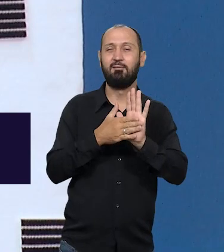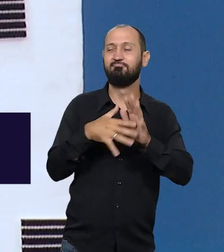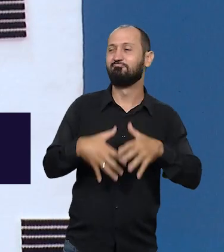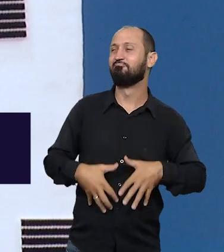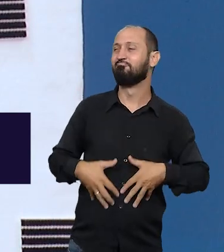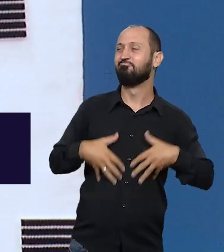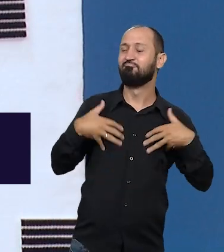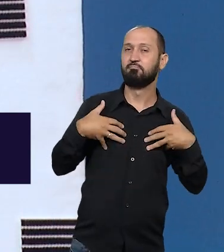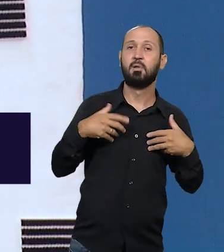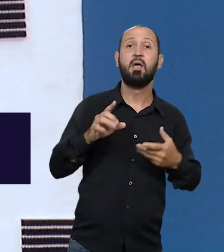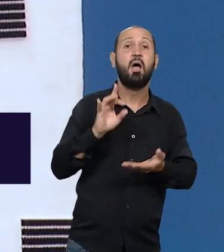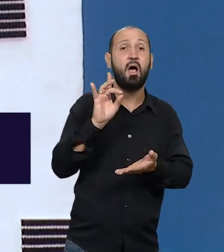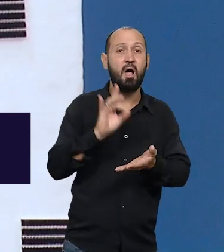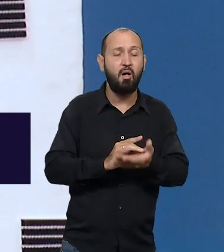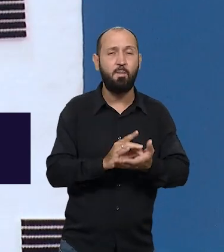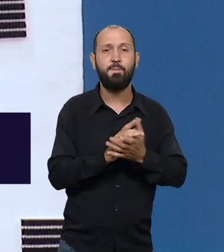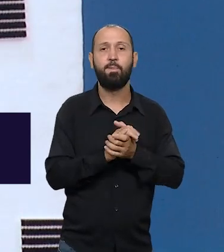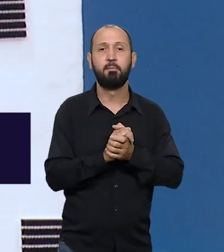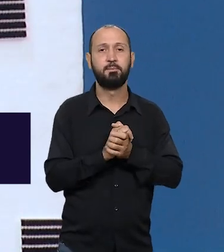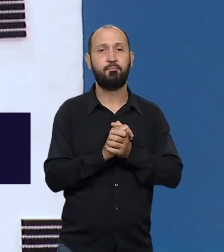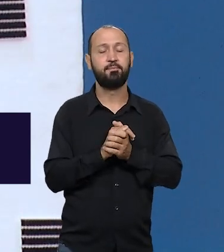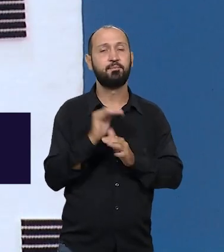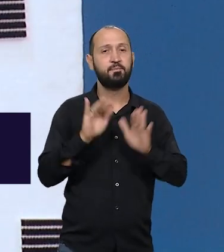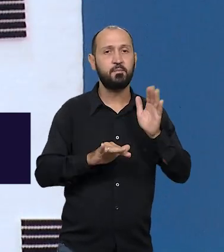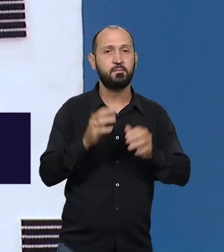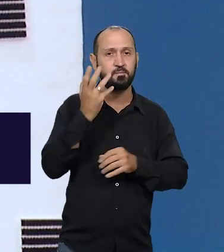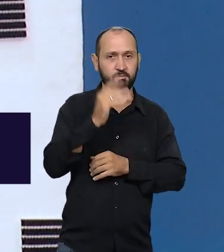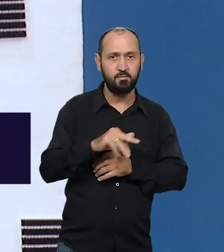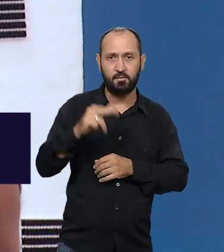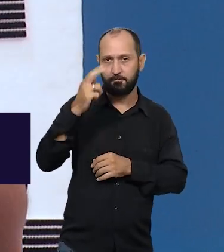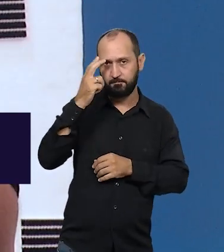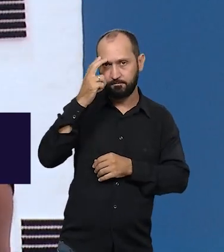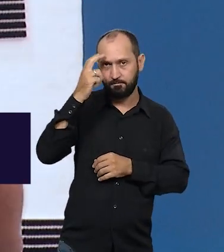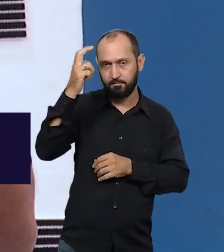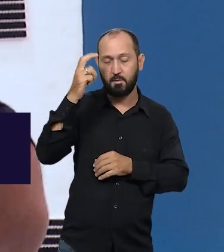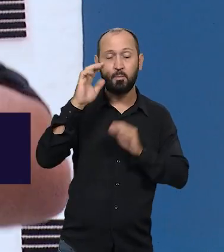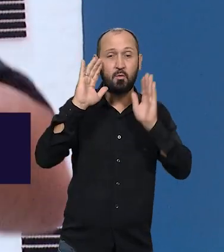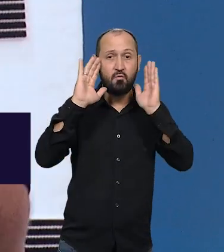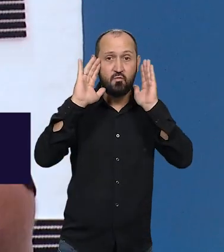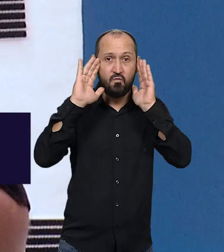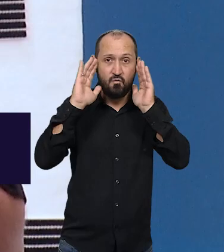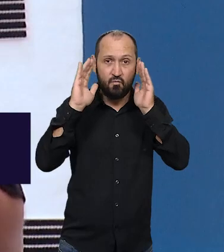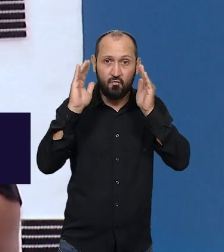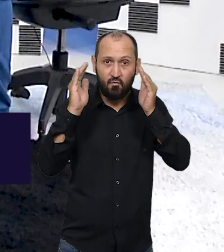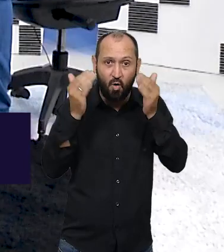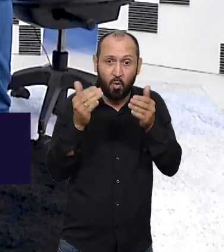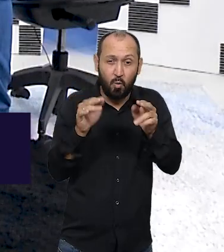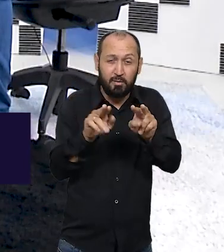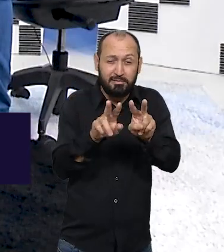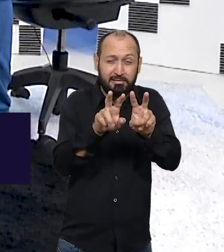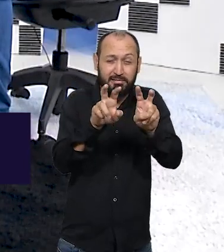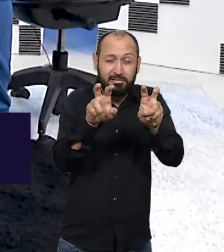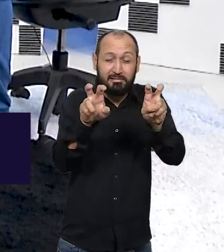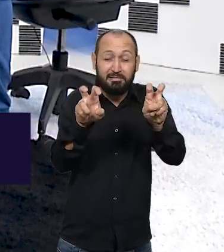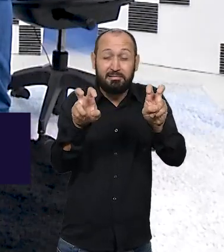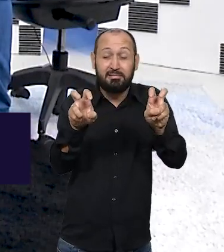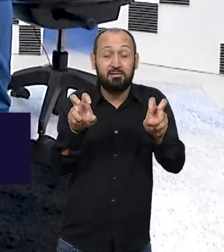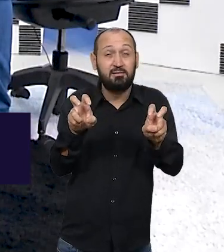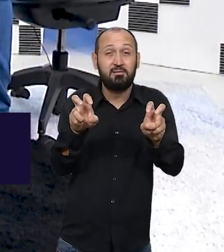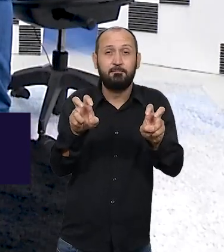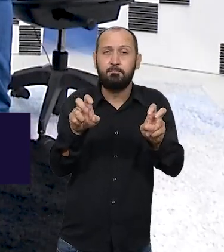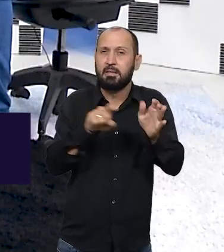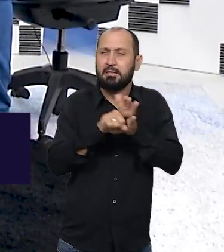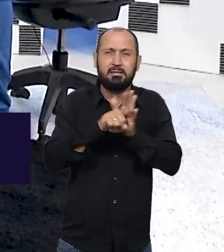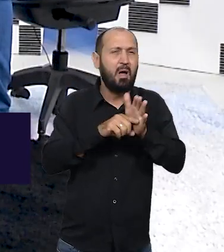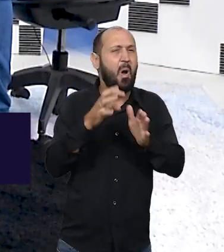essa criança é inteligente porque o hiperfoco dela naquele assunto é tão grande que ele vira um especialista naquilo. Né? Tem crianças,